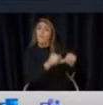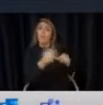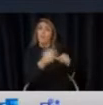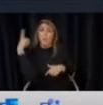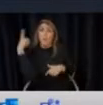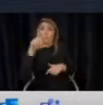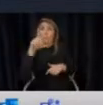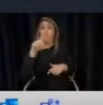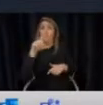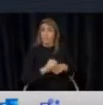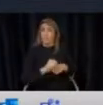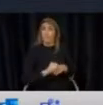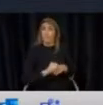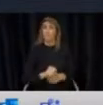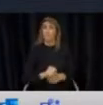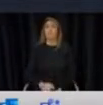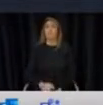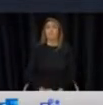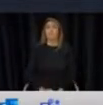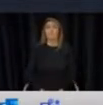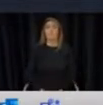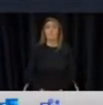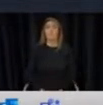absoluto. Próximo.